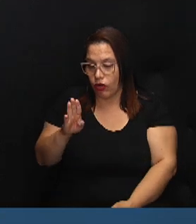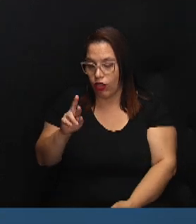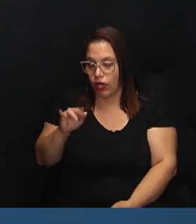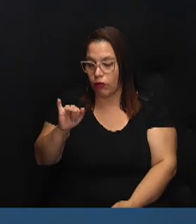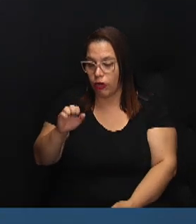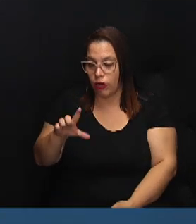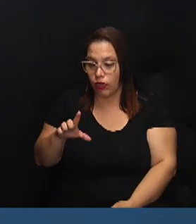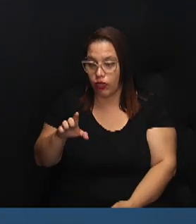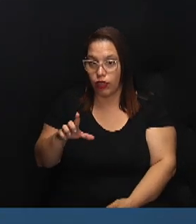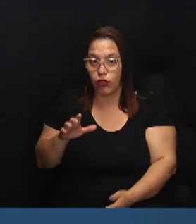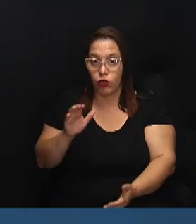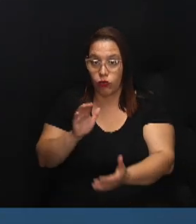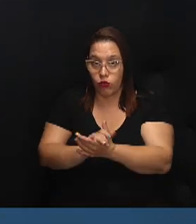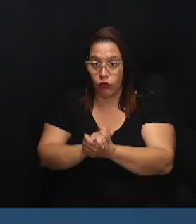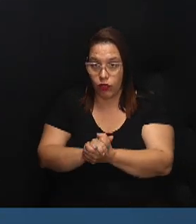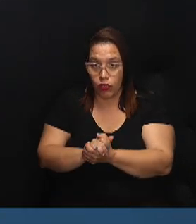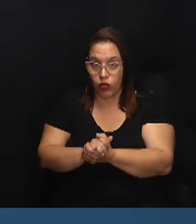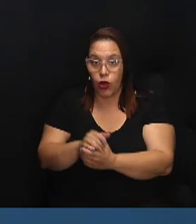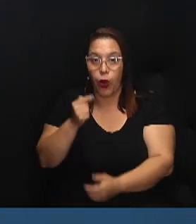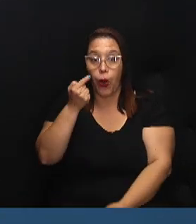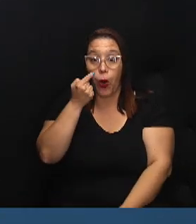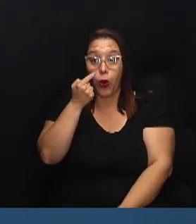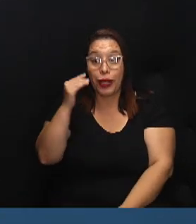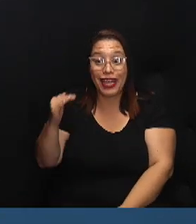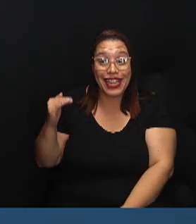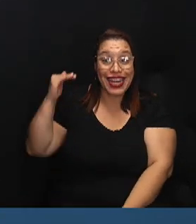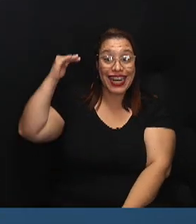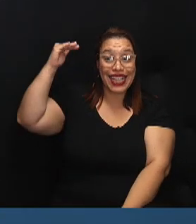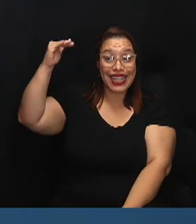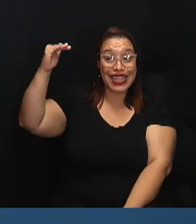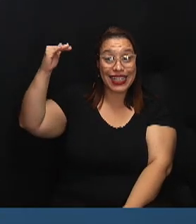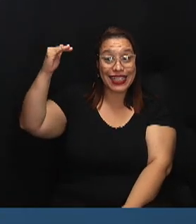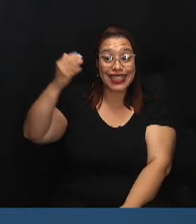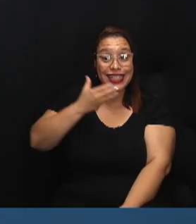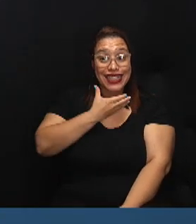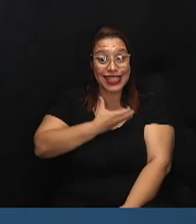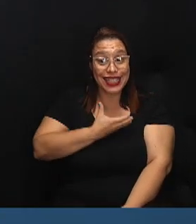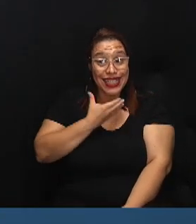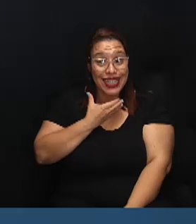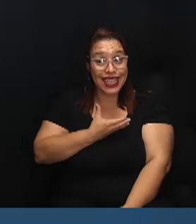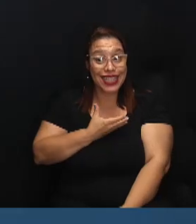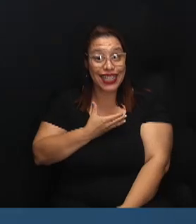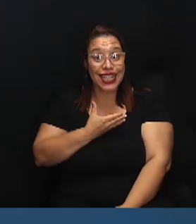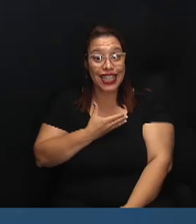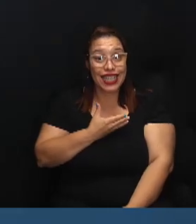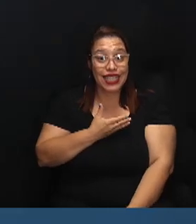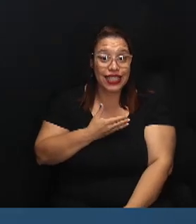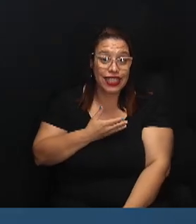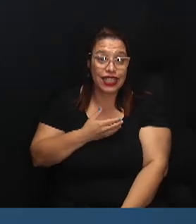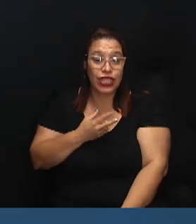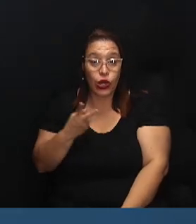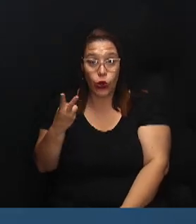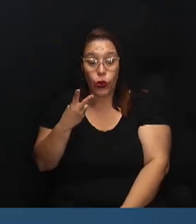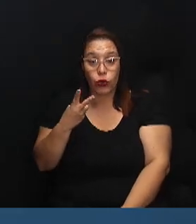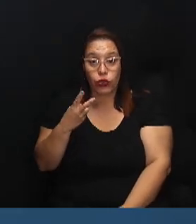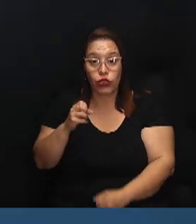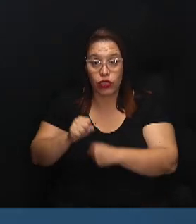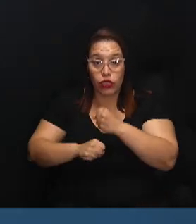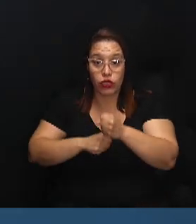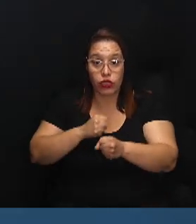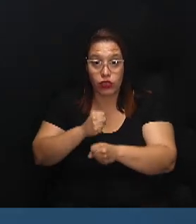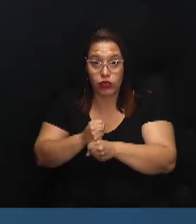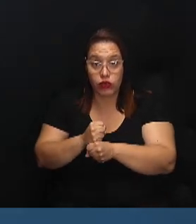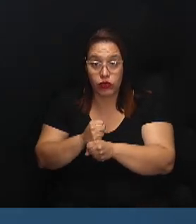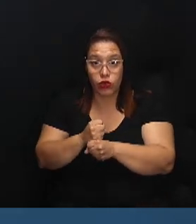Eu e meu marido juntos. Olha ele. Né? Hoje, É o Natal hoje agora? Esse já tem os 2 aninhos. Aqui é quando a gente,